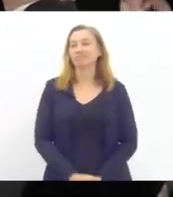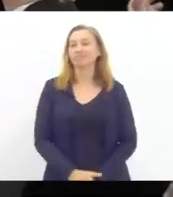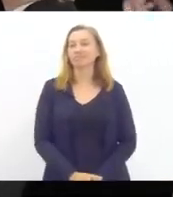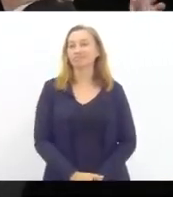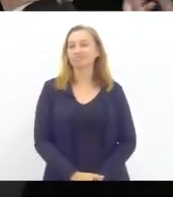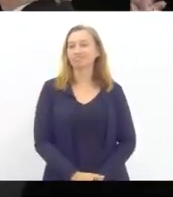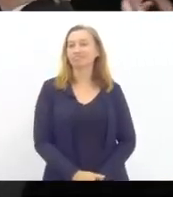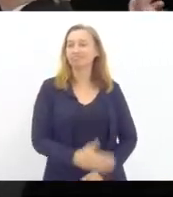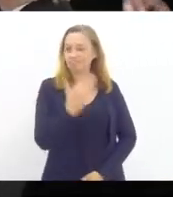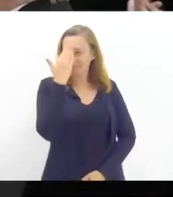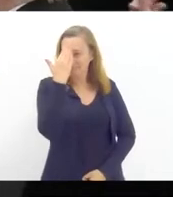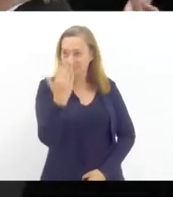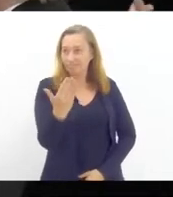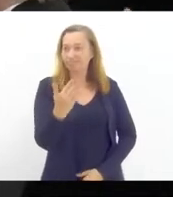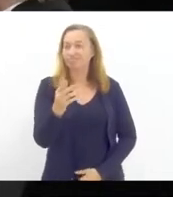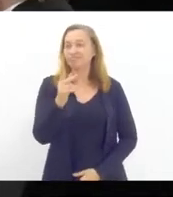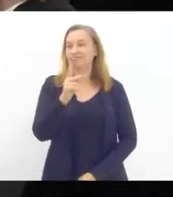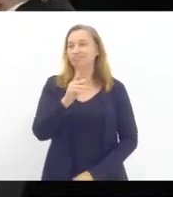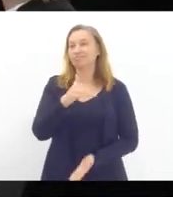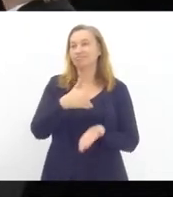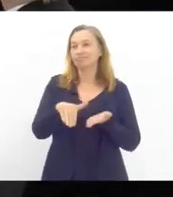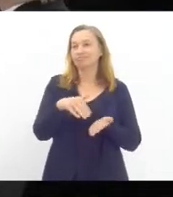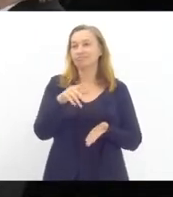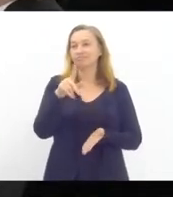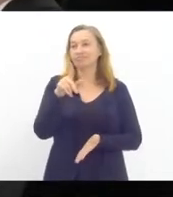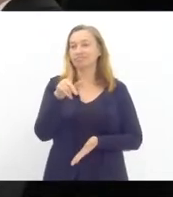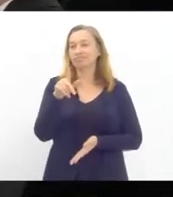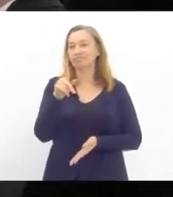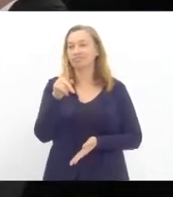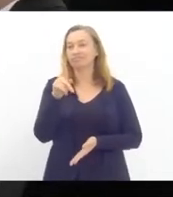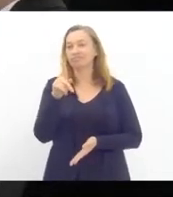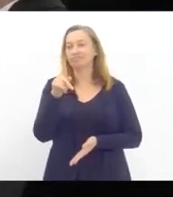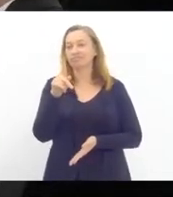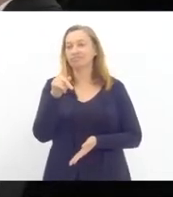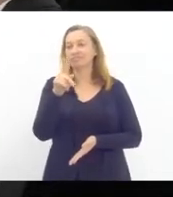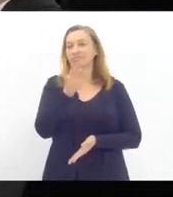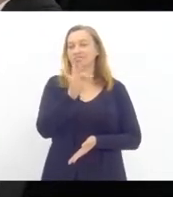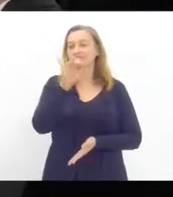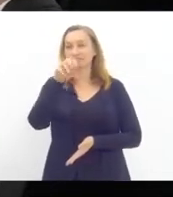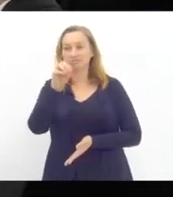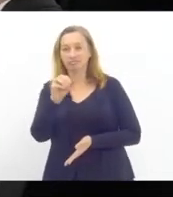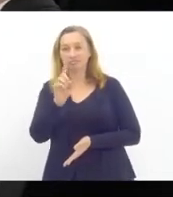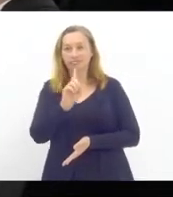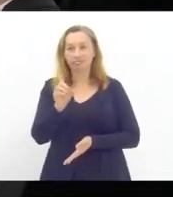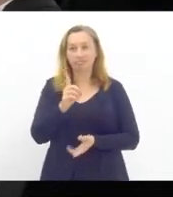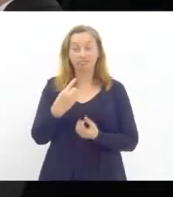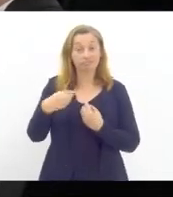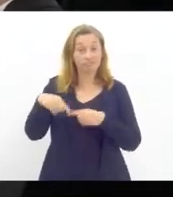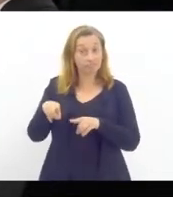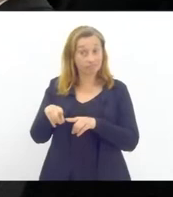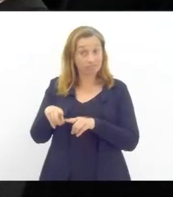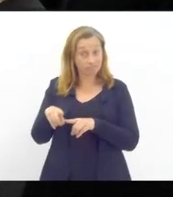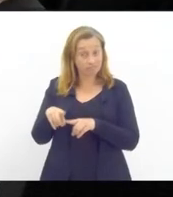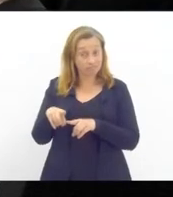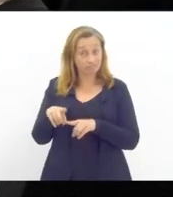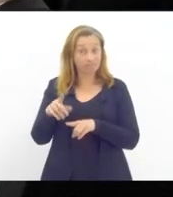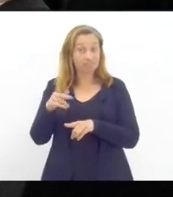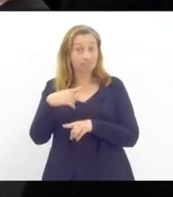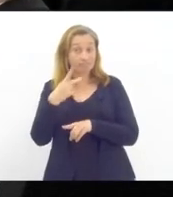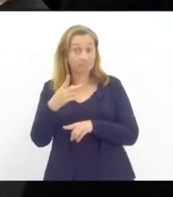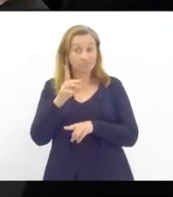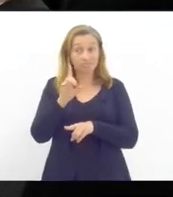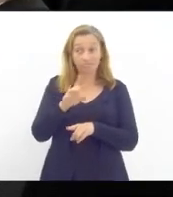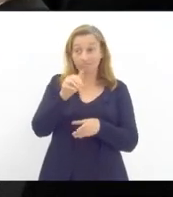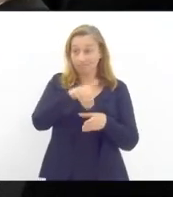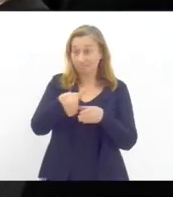agradecendo ao secretário Sávio Neves e dizendo que nós não ousamos contrariar essa premissa de que só